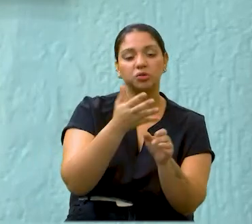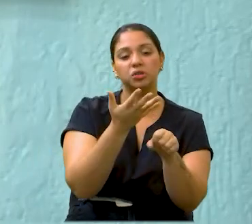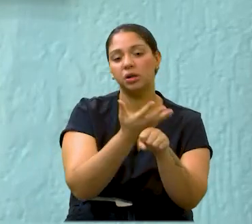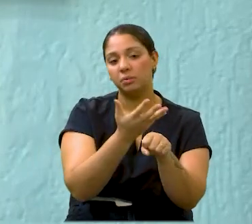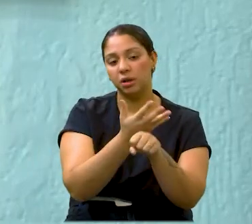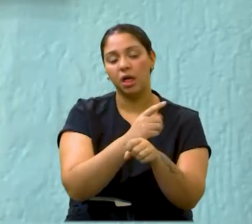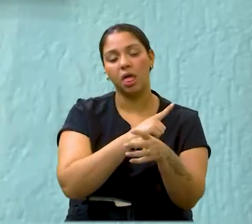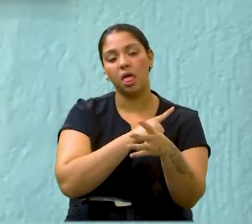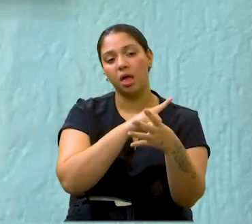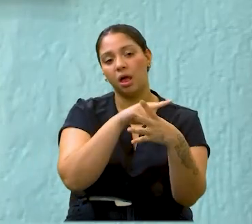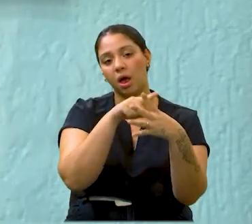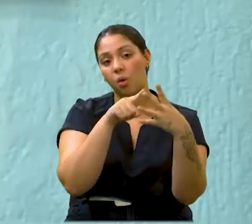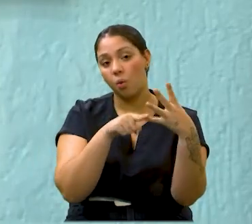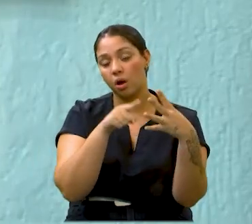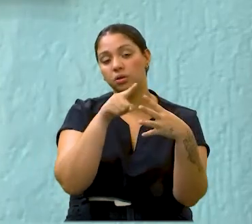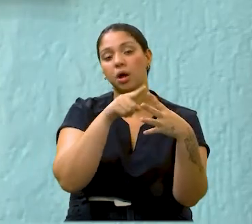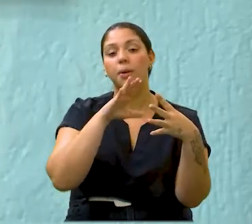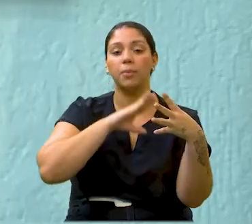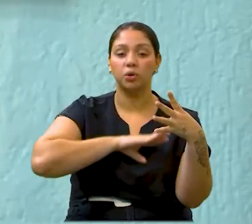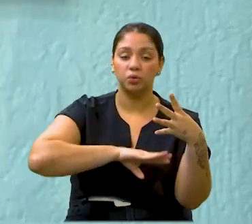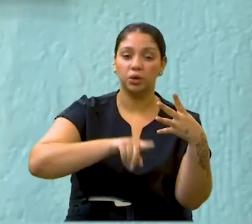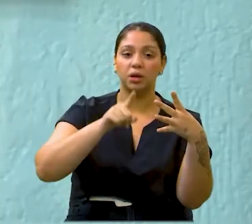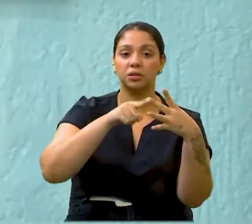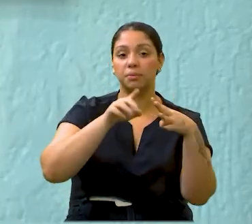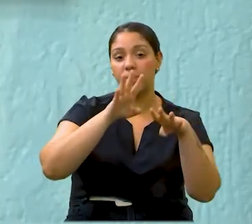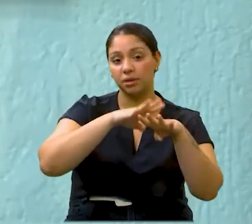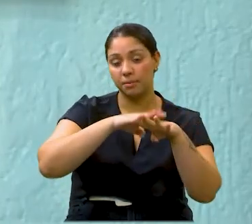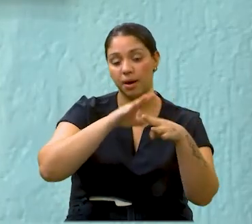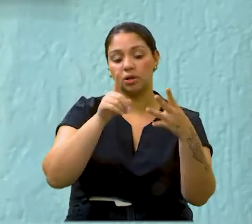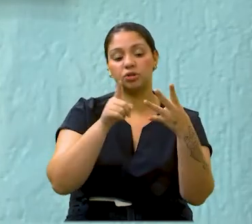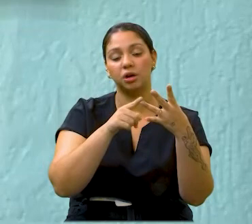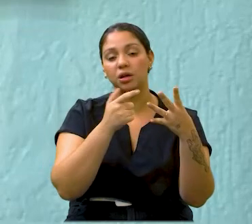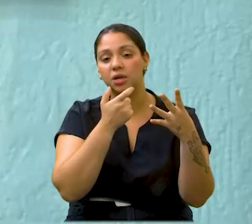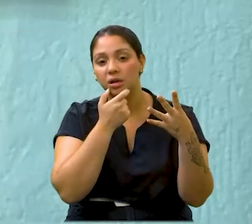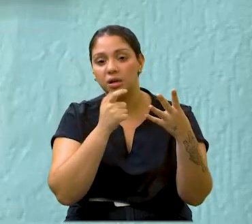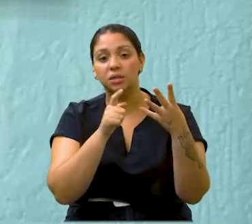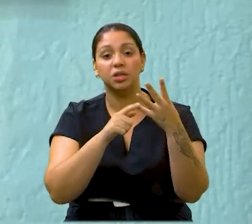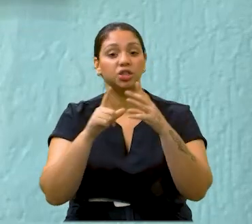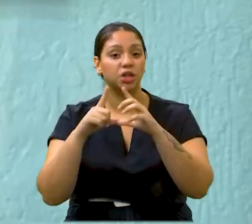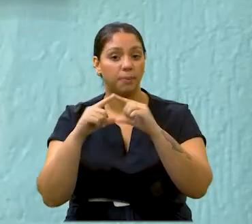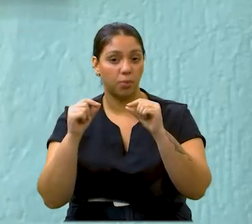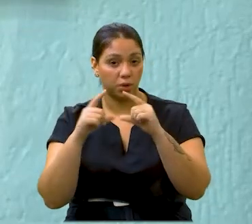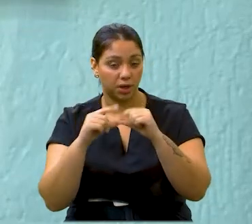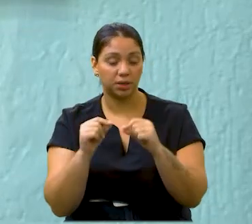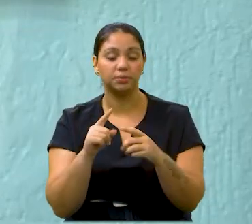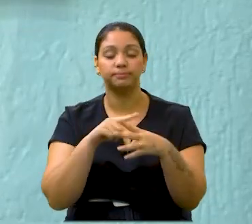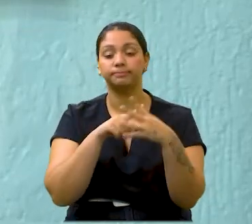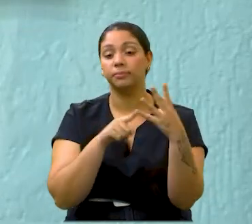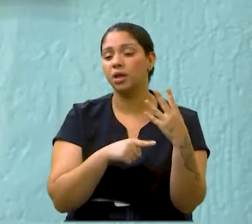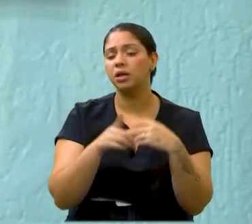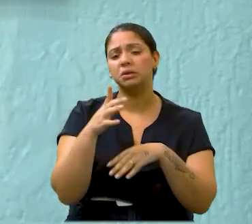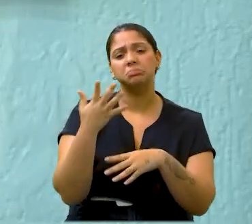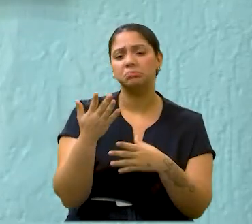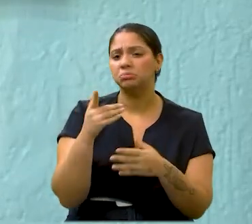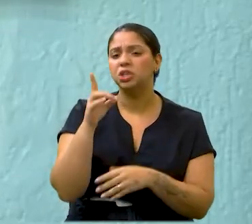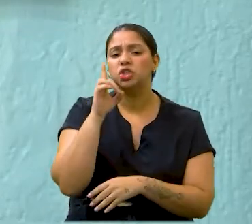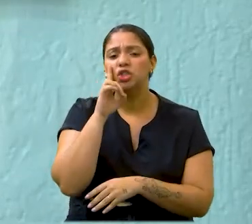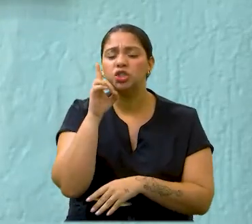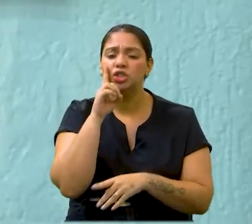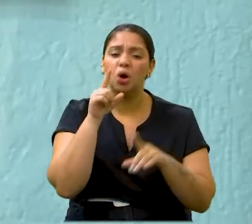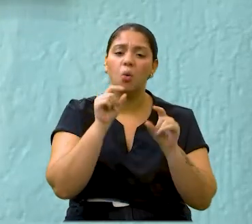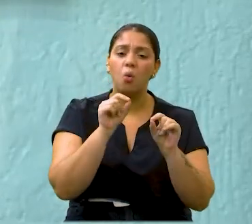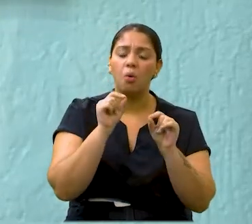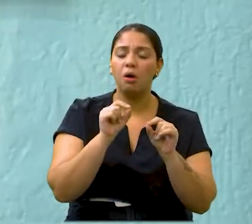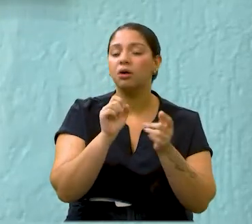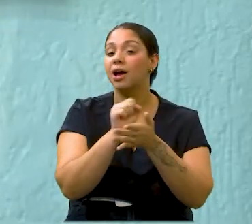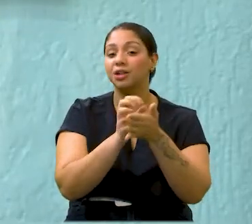Trabalhamos com as disciplinas de português, matemática, inglês e japonês. E todos os outros dias a criança tem atividades